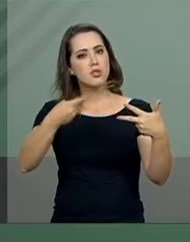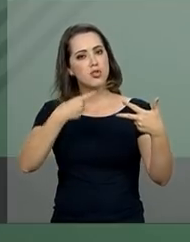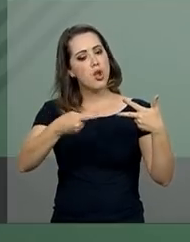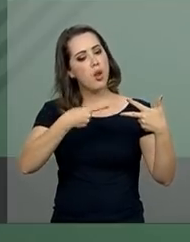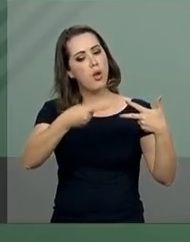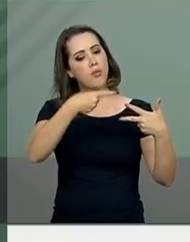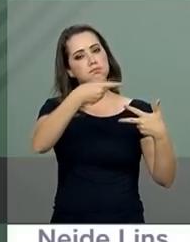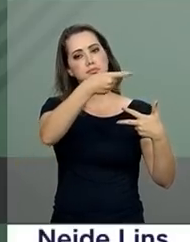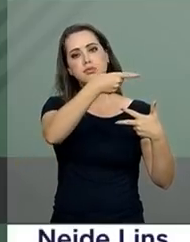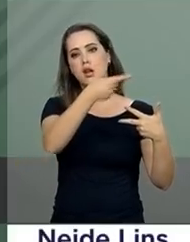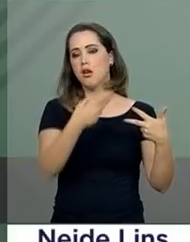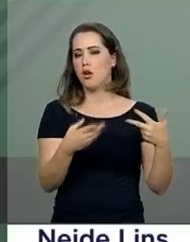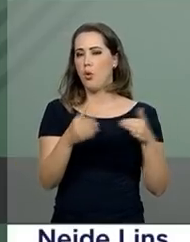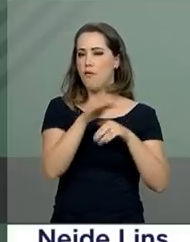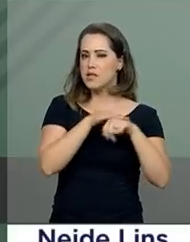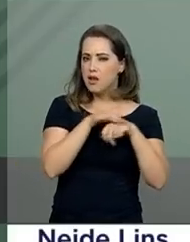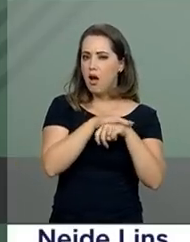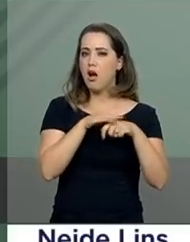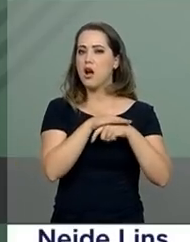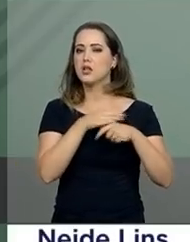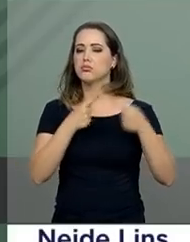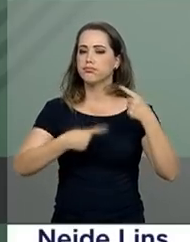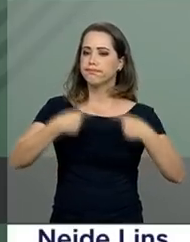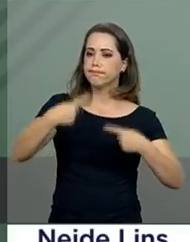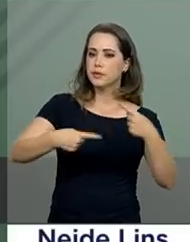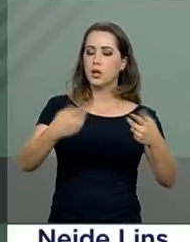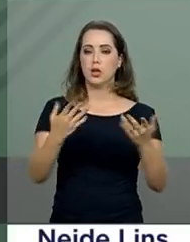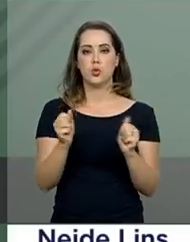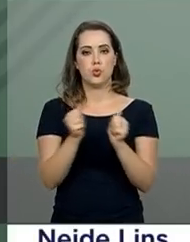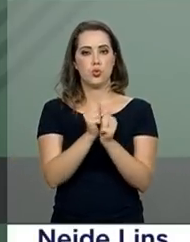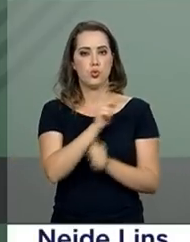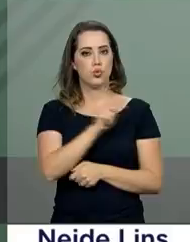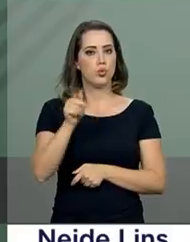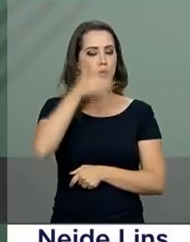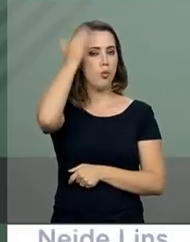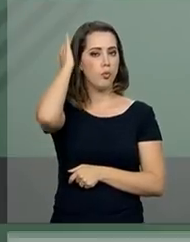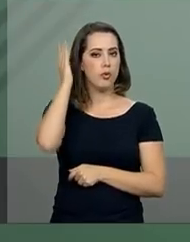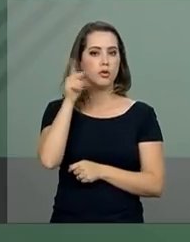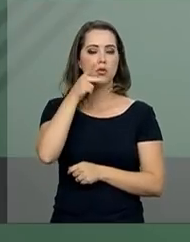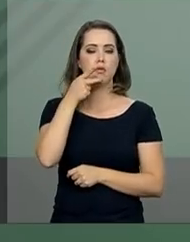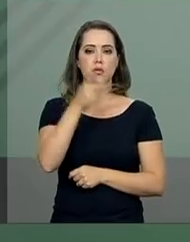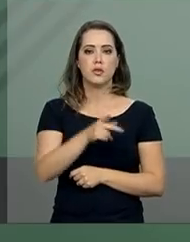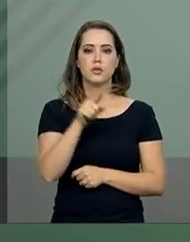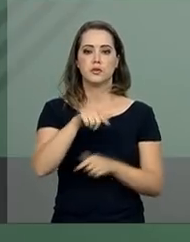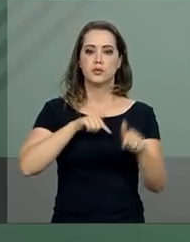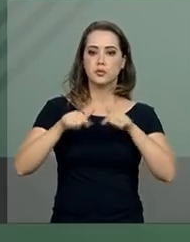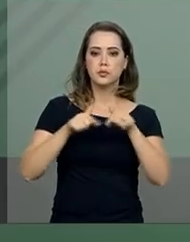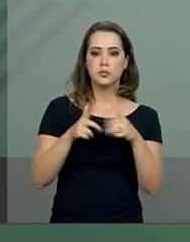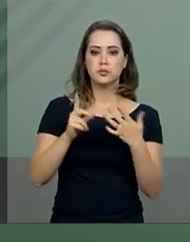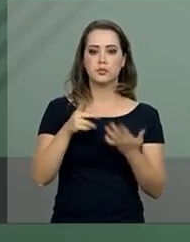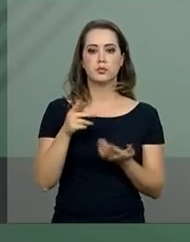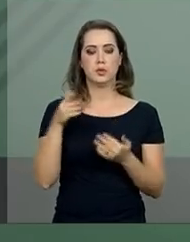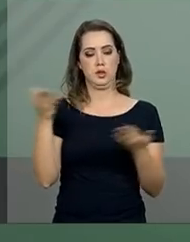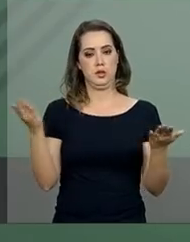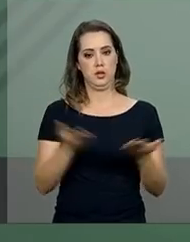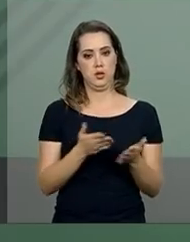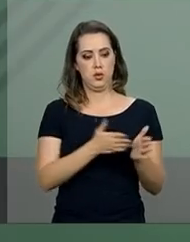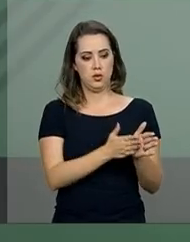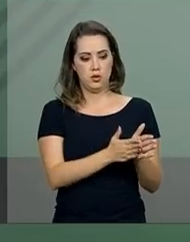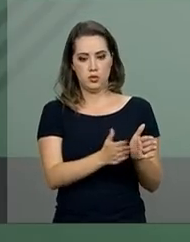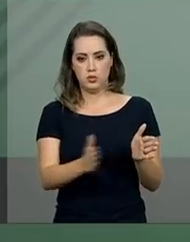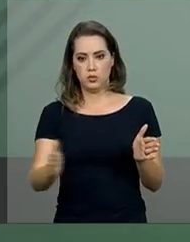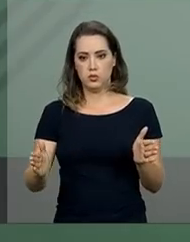então eu dialoguei já joguei aqui com o presidente michel temer a respeito de atos que neste período